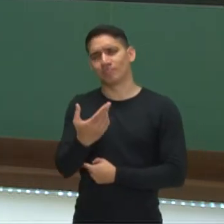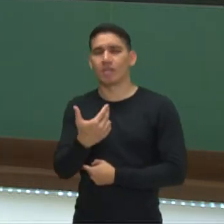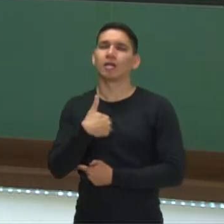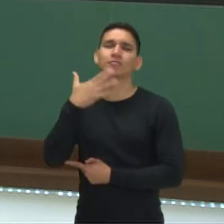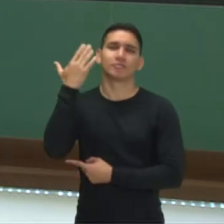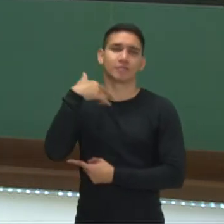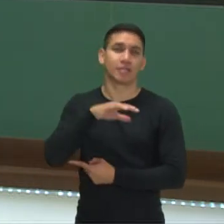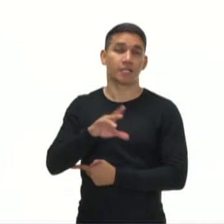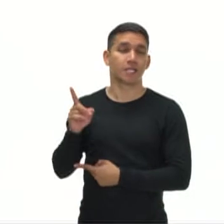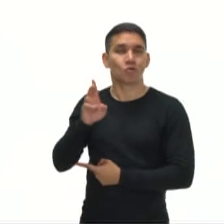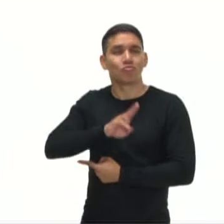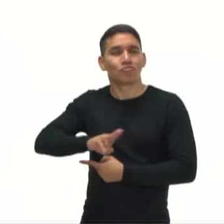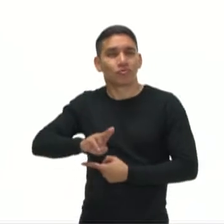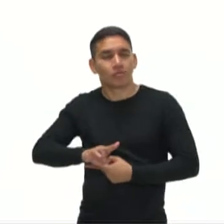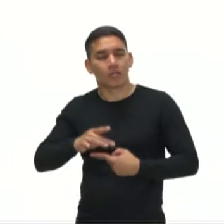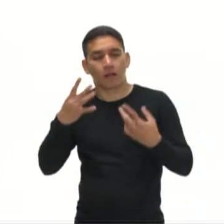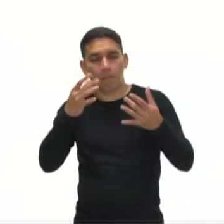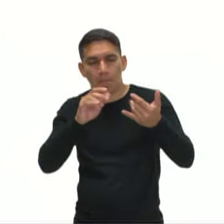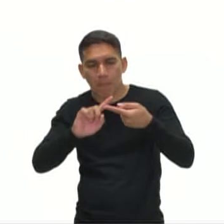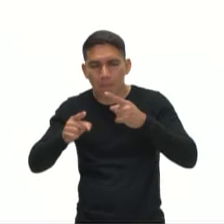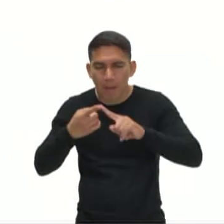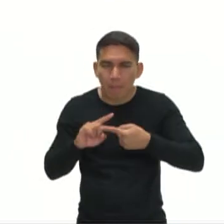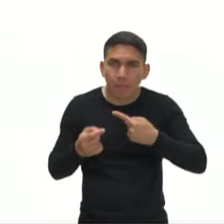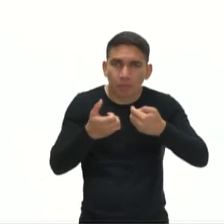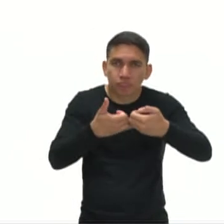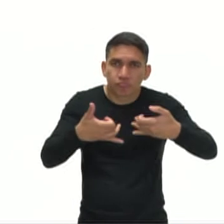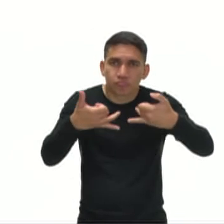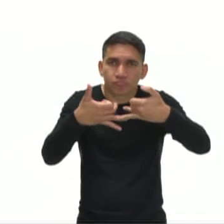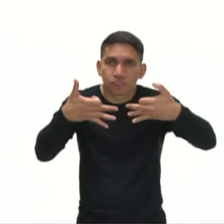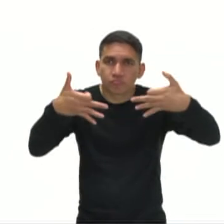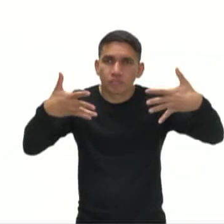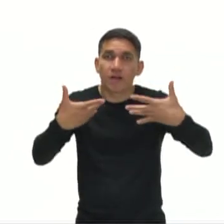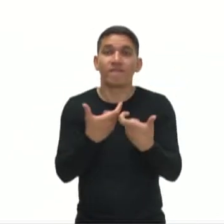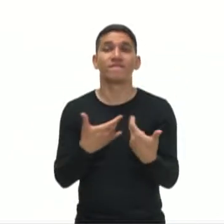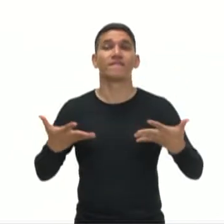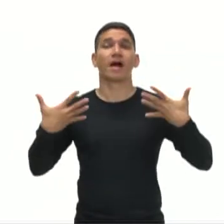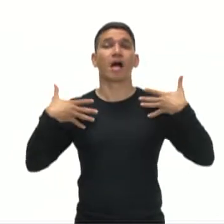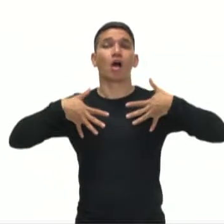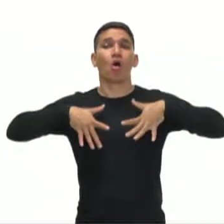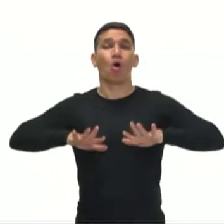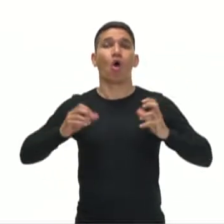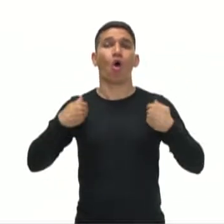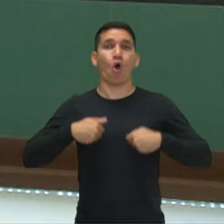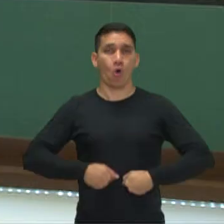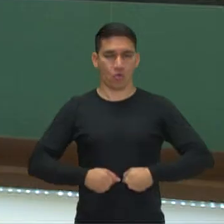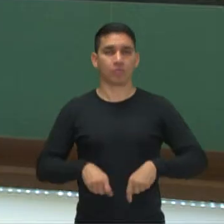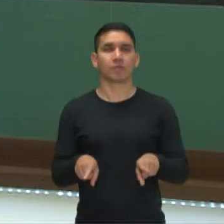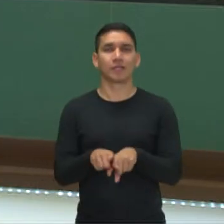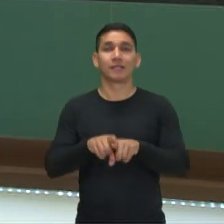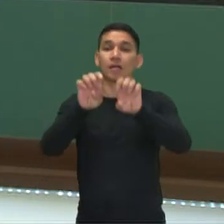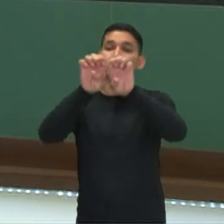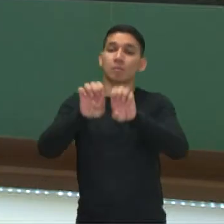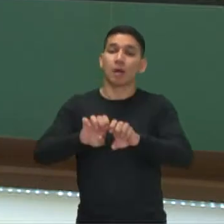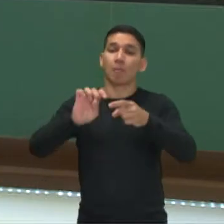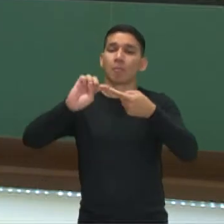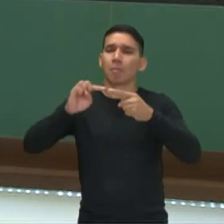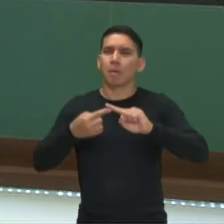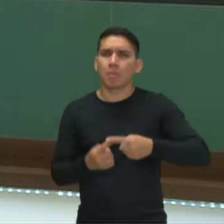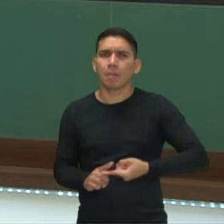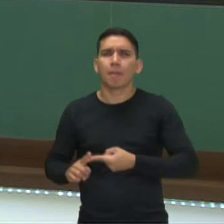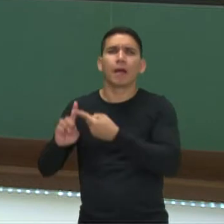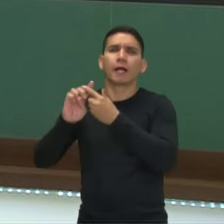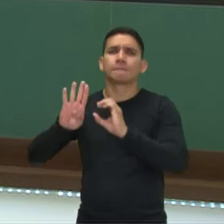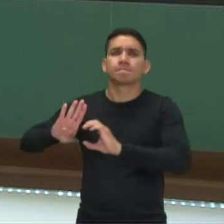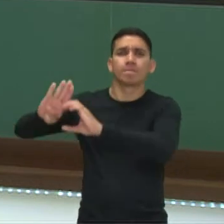Dos fios desse polímero fabricam-se os tecidos usados em várias roupas. Nós temos aqui a estrutura orgânica